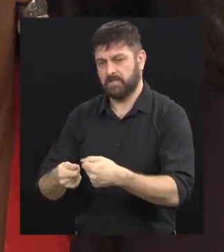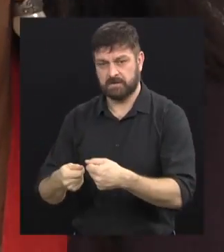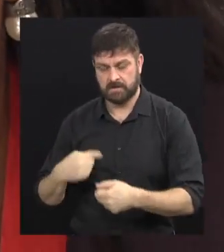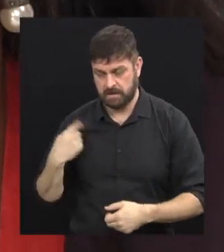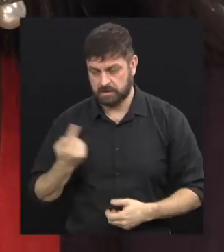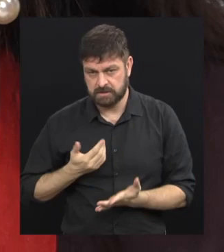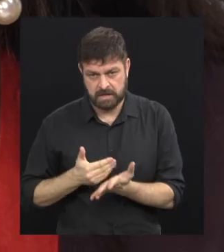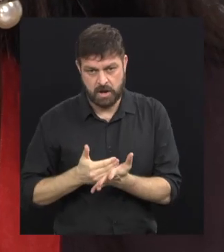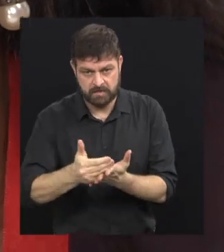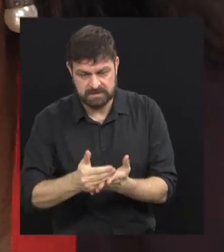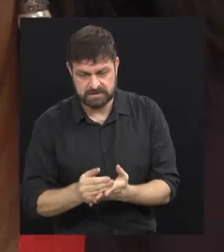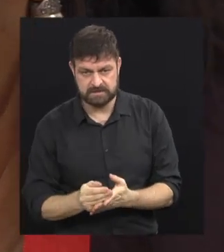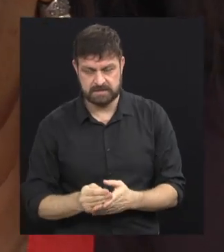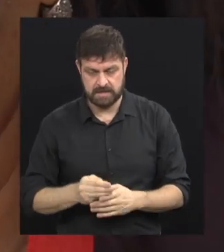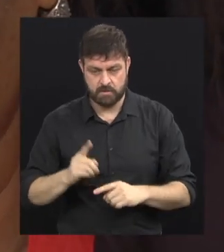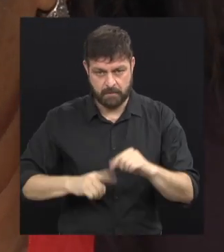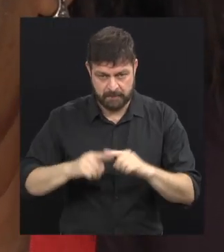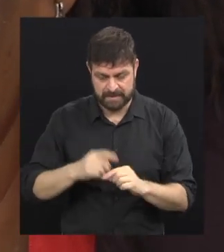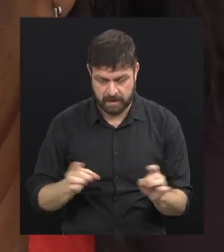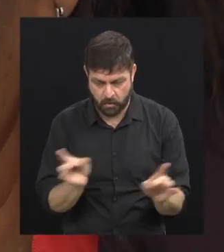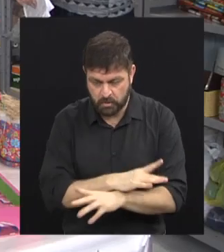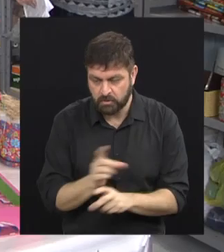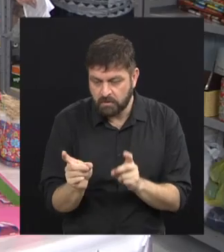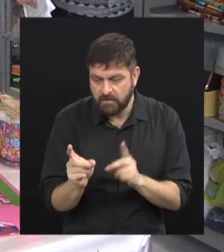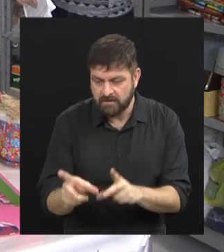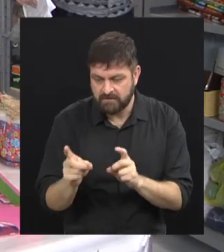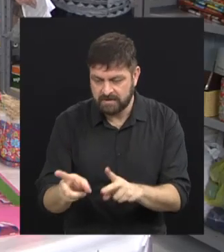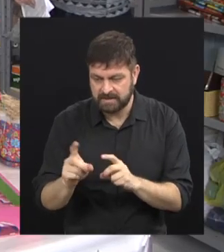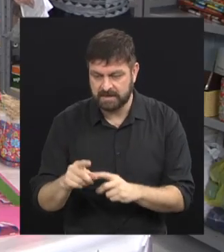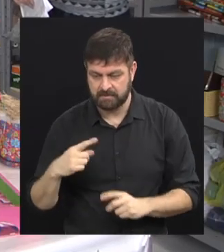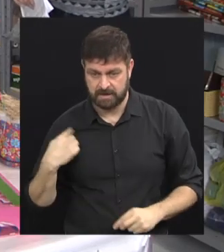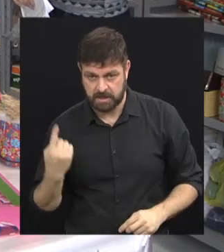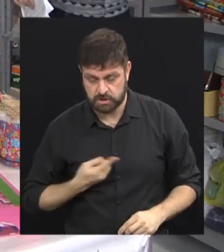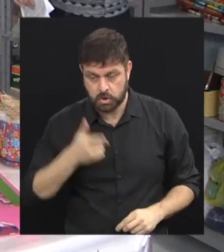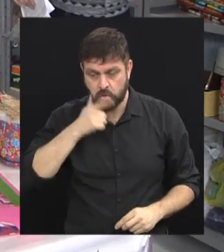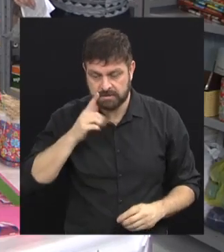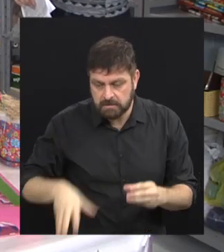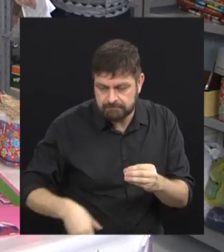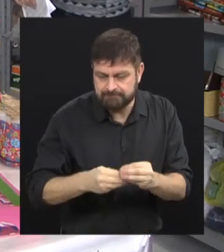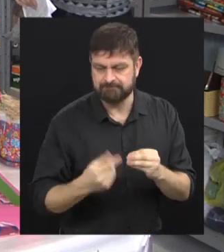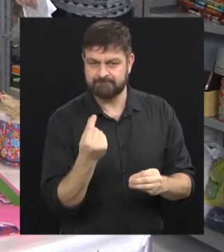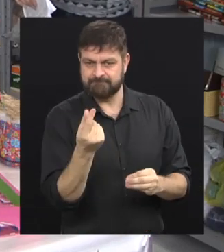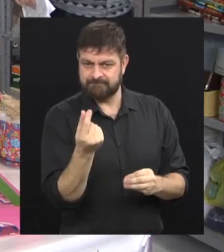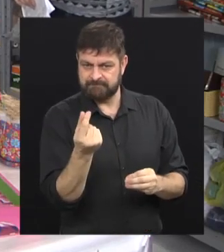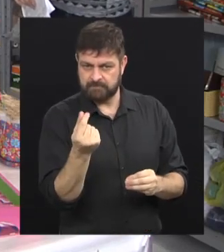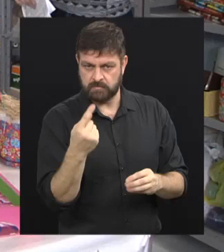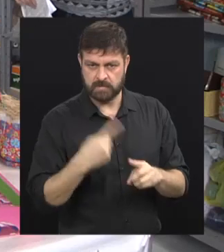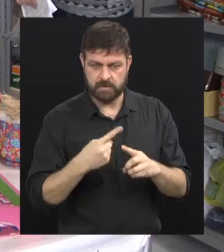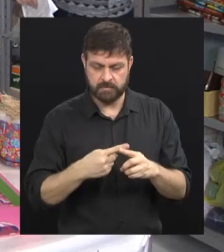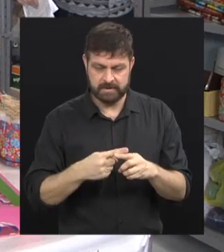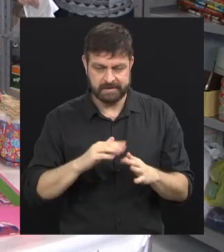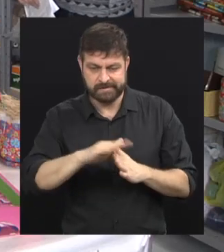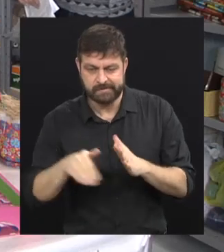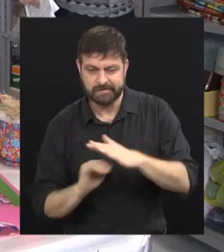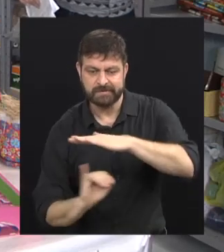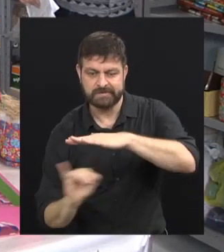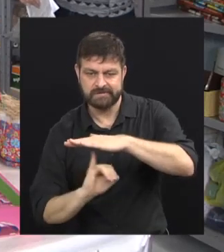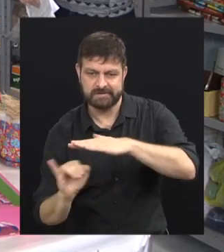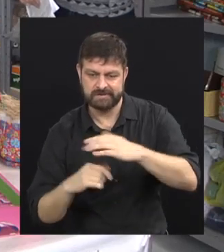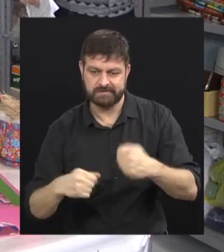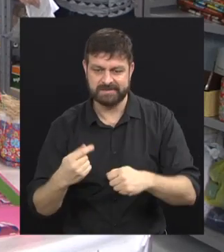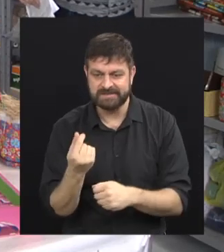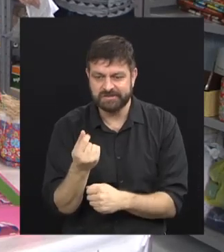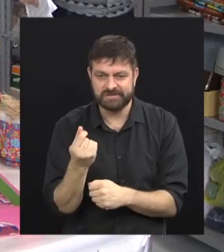E a gente está iniciando essa questão de vender os nossos artesanatos para suprir um pouco as necessidades. E o sonho de toda instituição